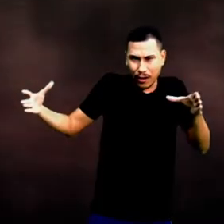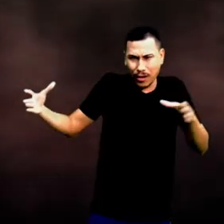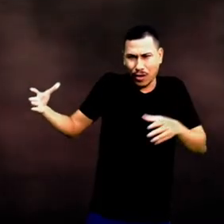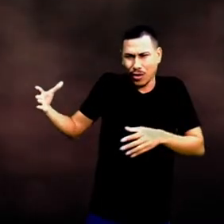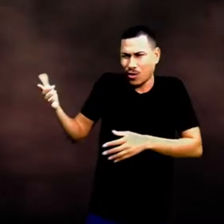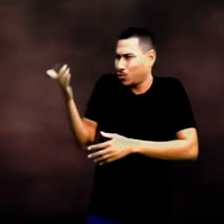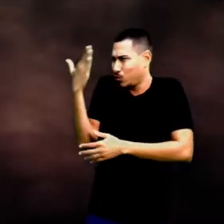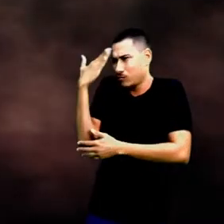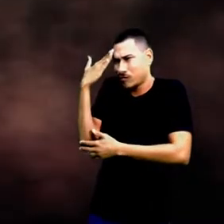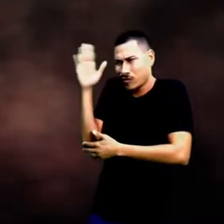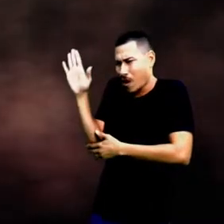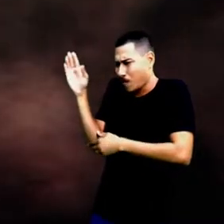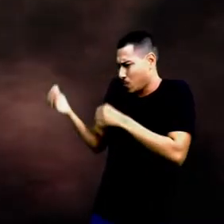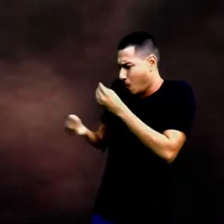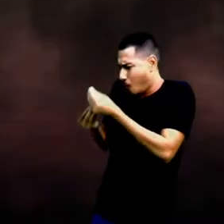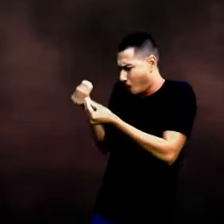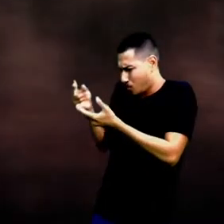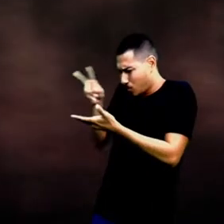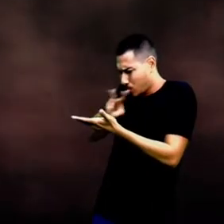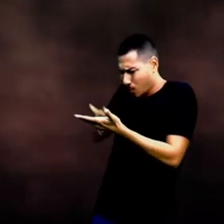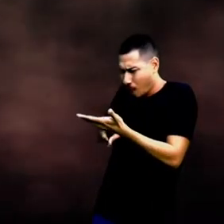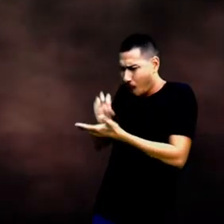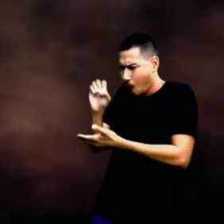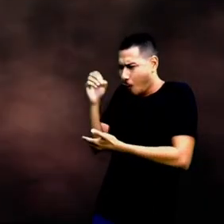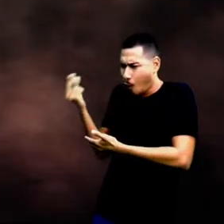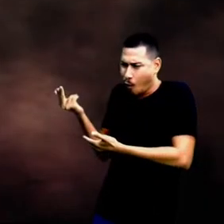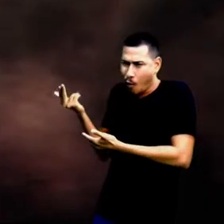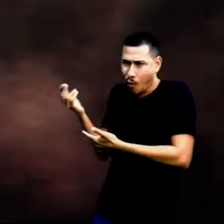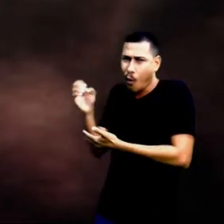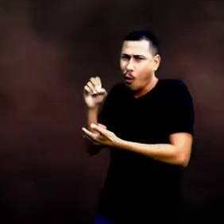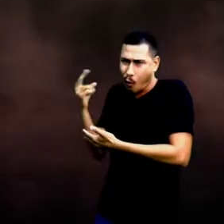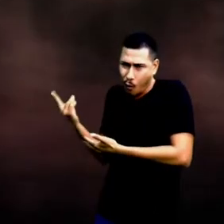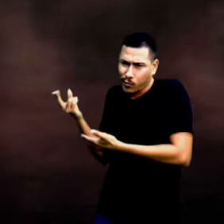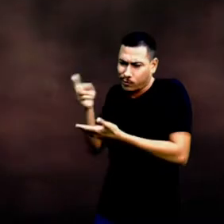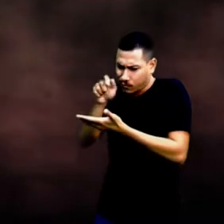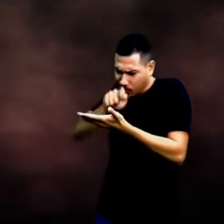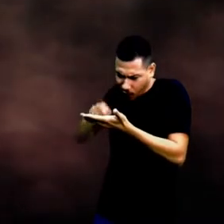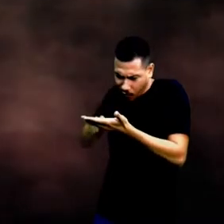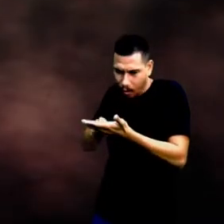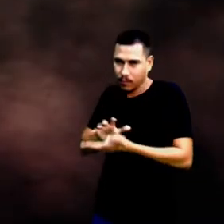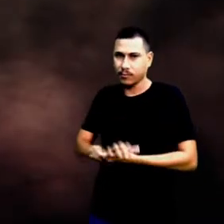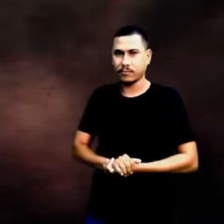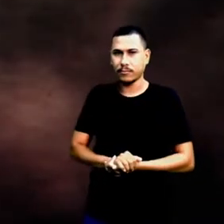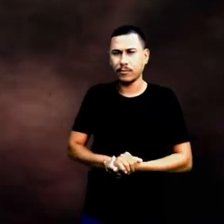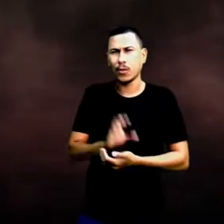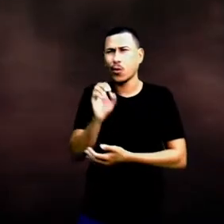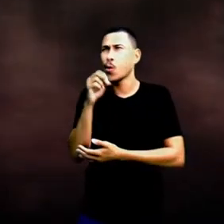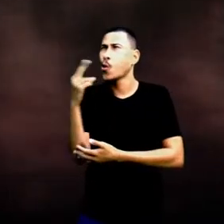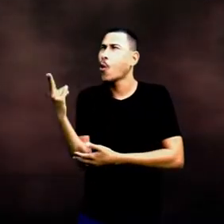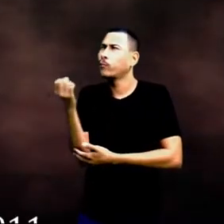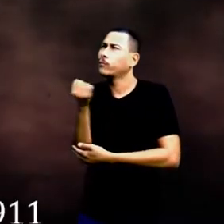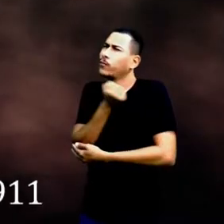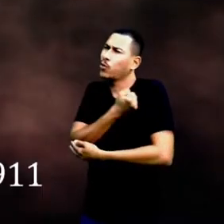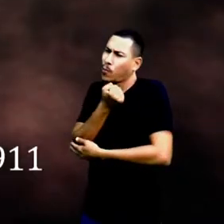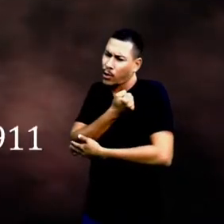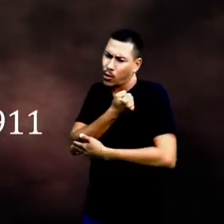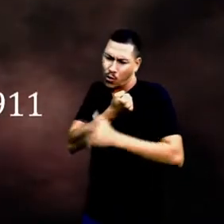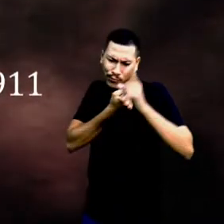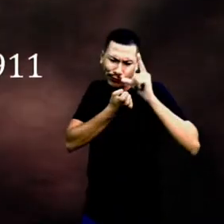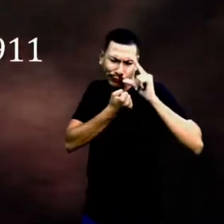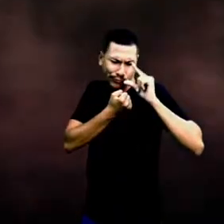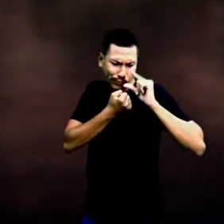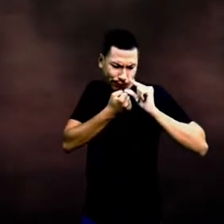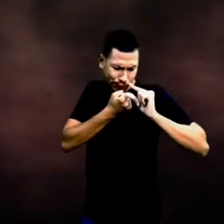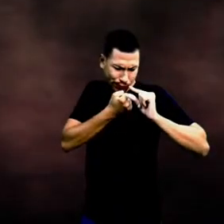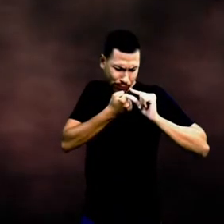ou sequer escrever? Olha aí. Ou talvez números tão pequenos,